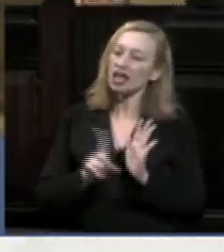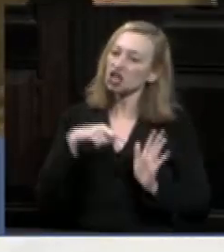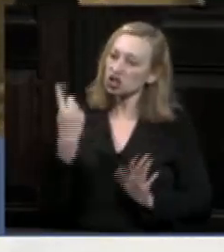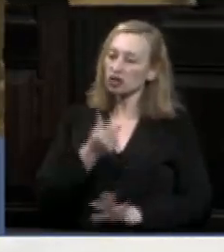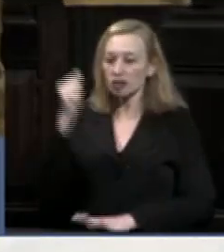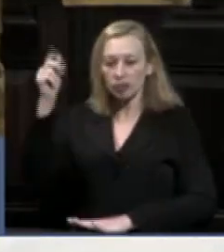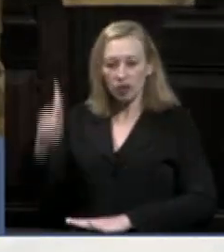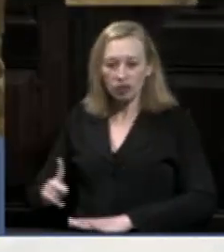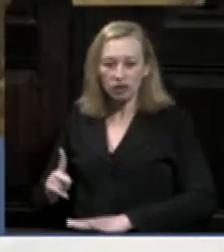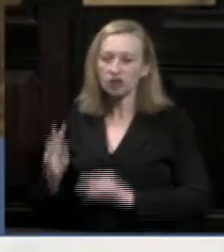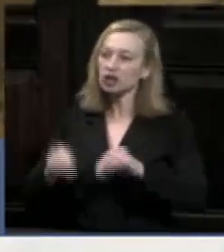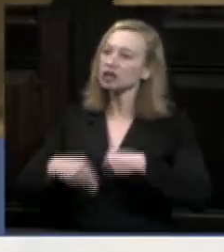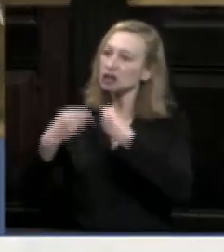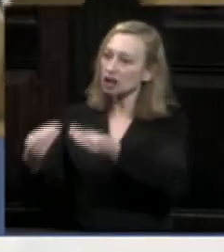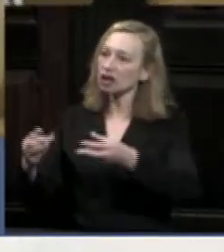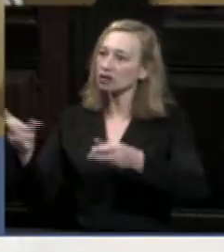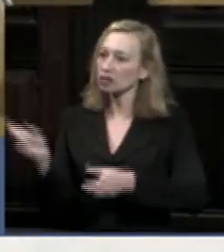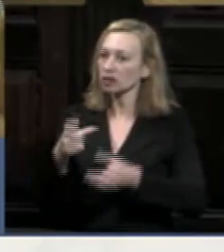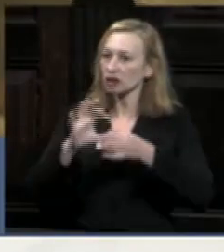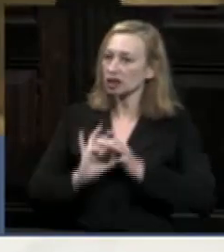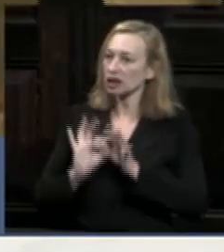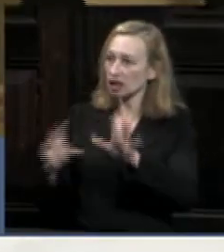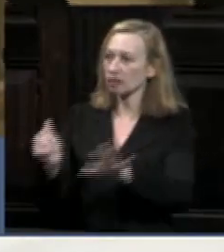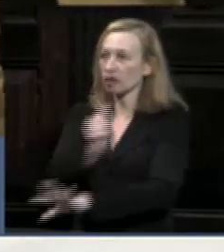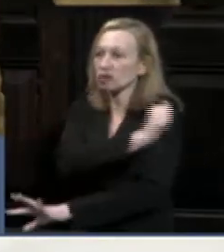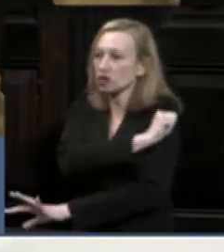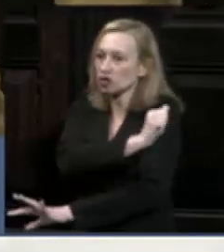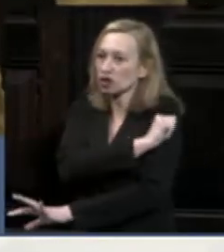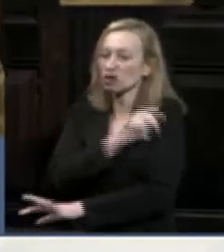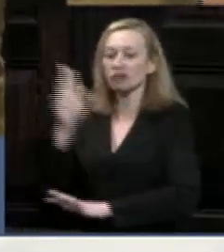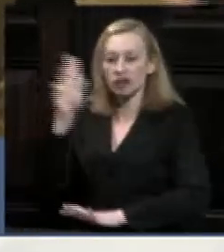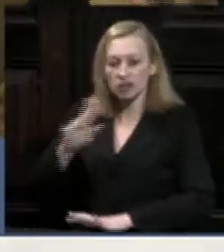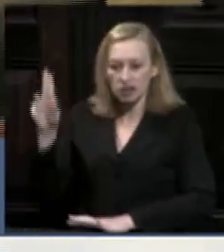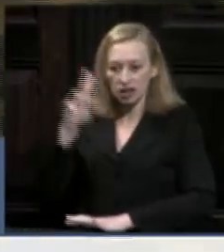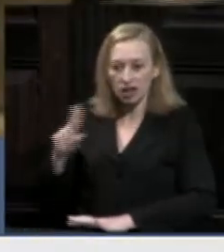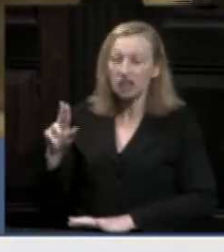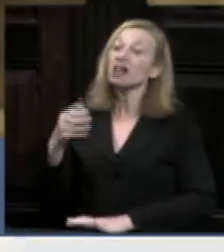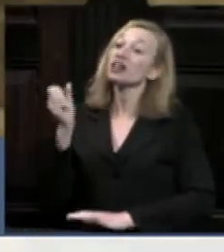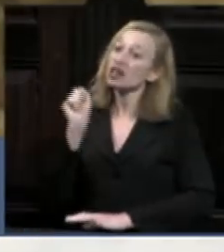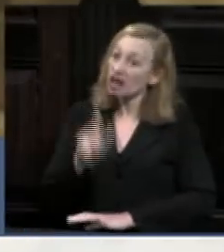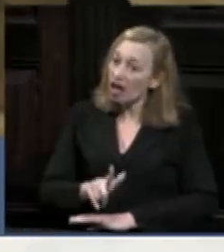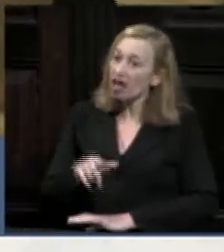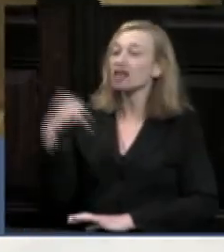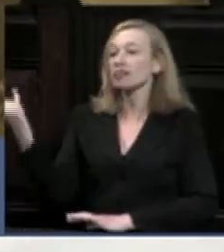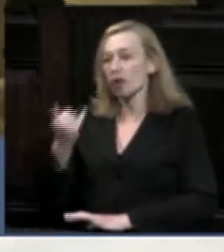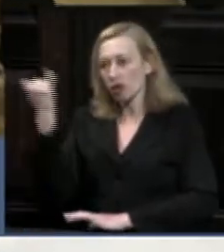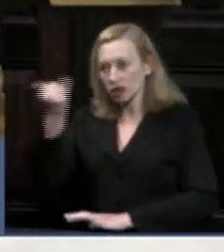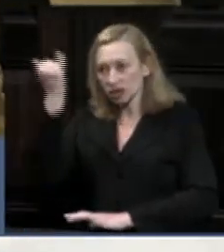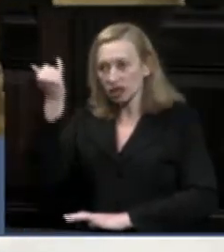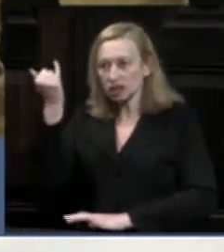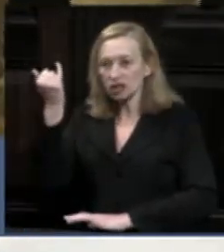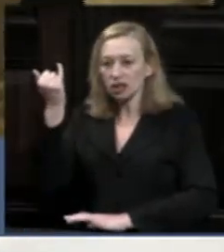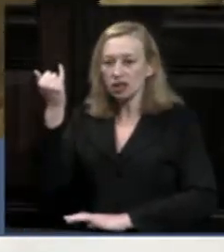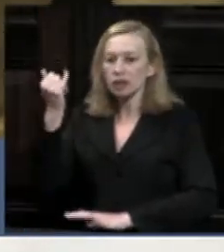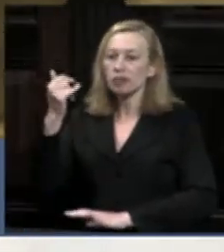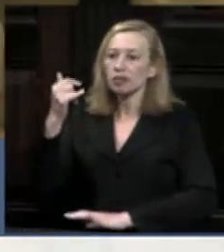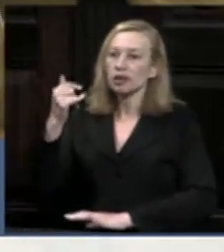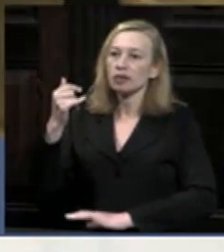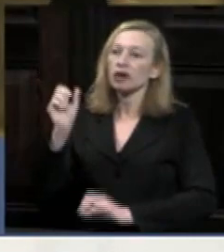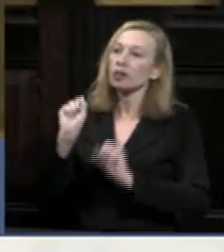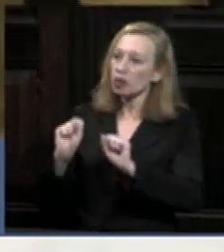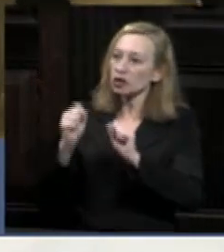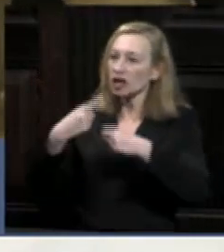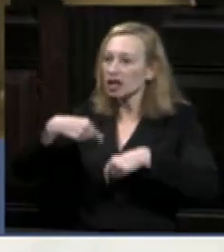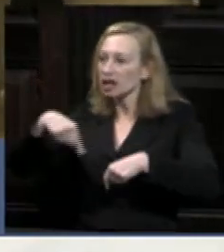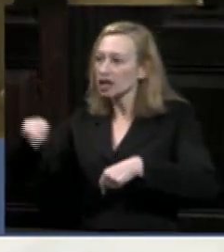o passe livre para os estudantes universitários que é uma coisa importante para impedir a evasão escolar